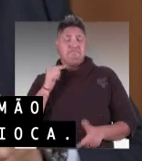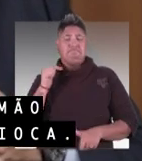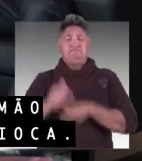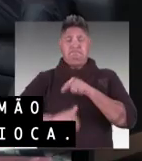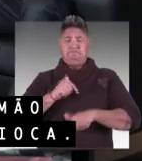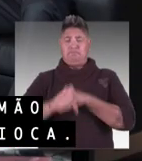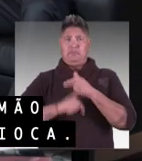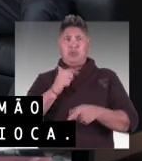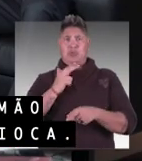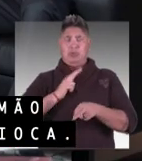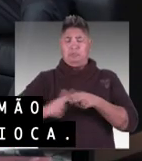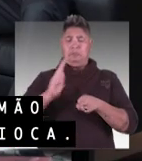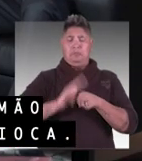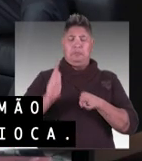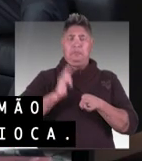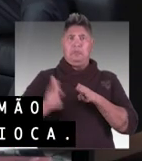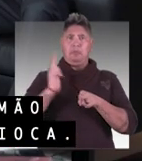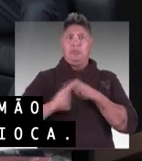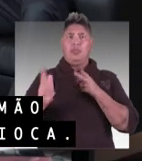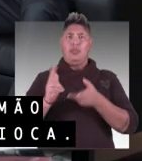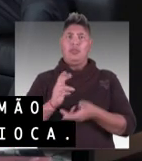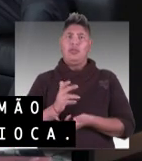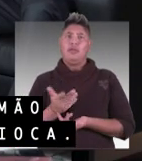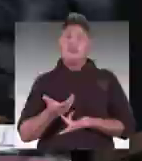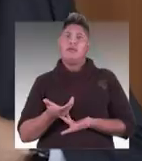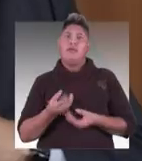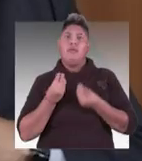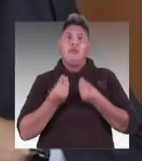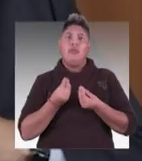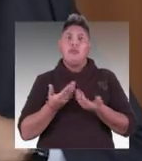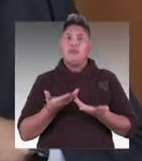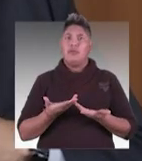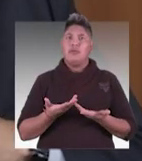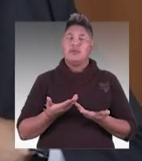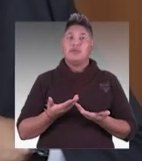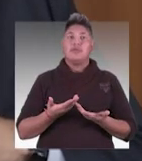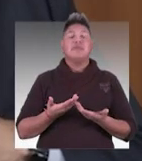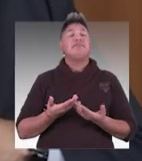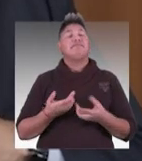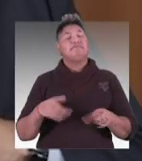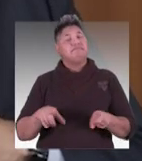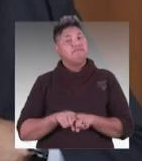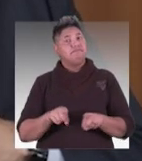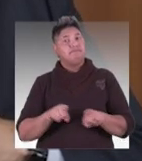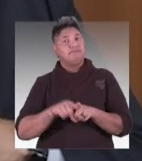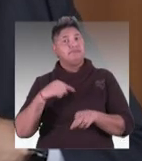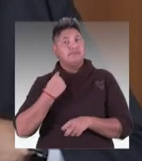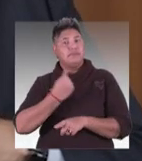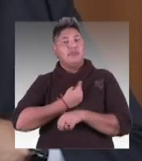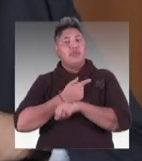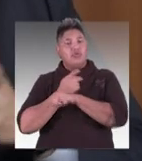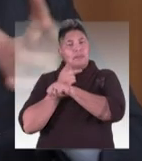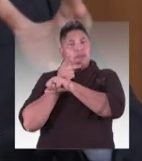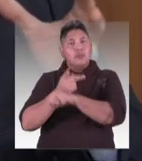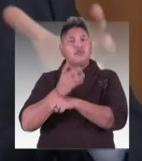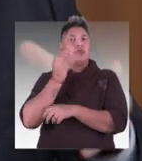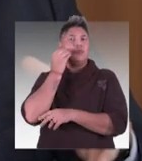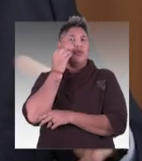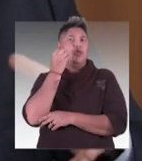mão, descascando uma mandioca. Além disso, nós procuramos